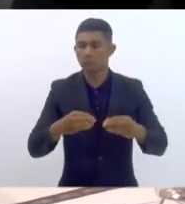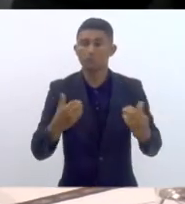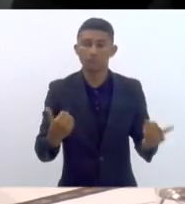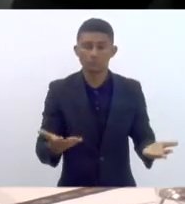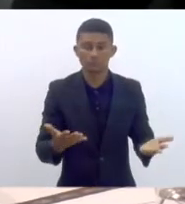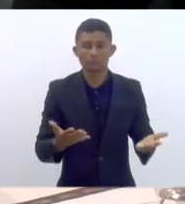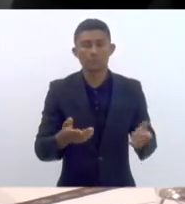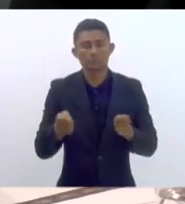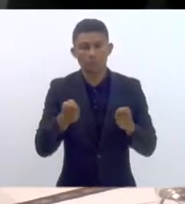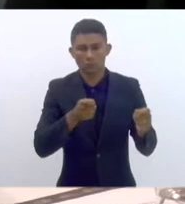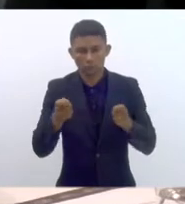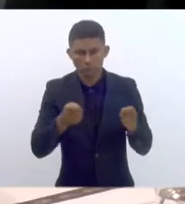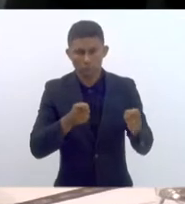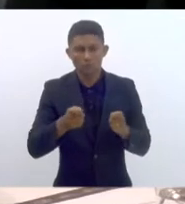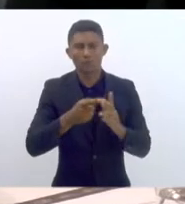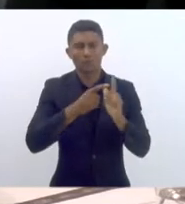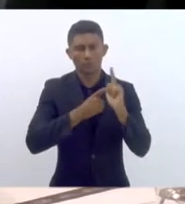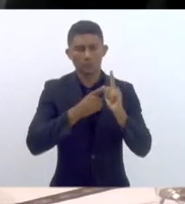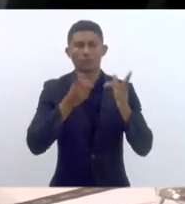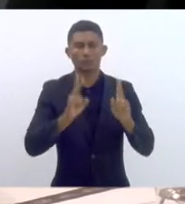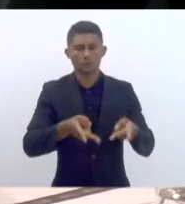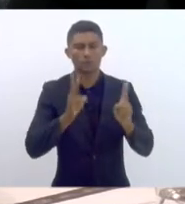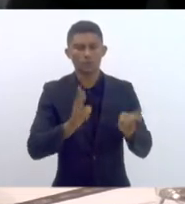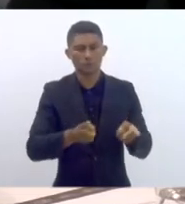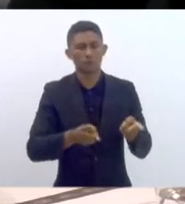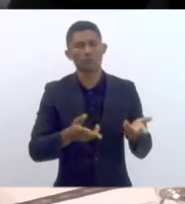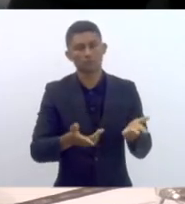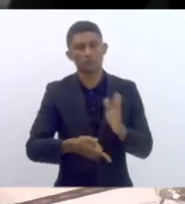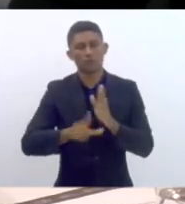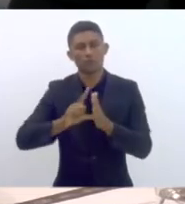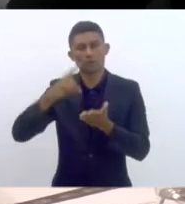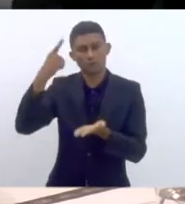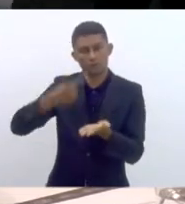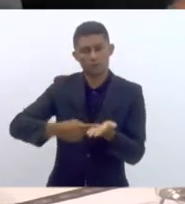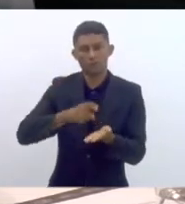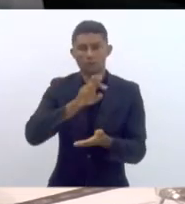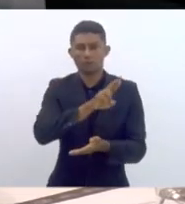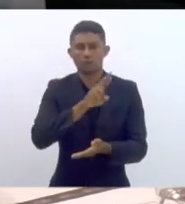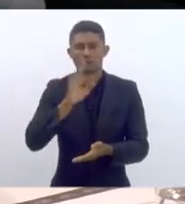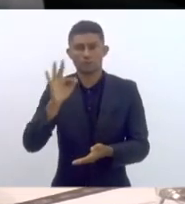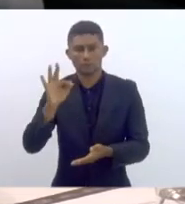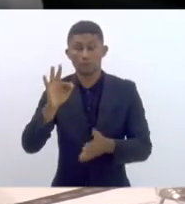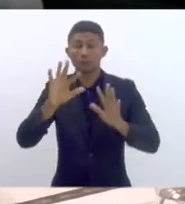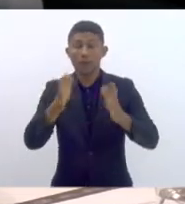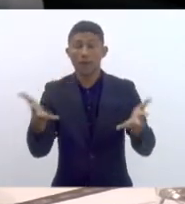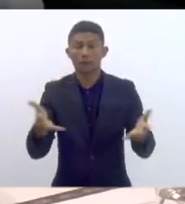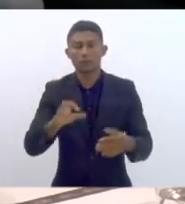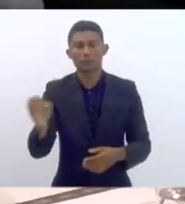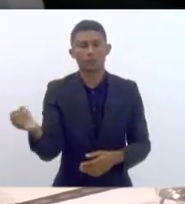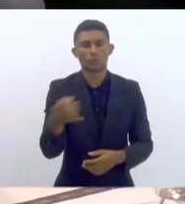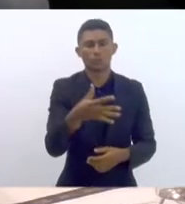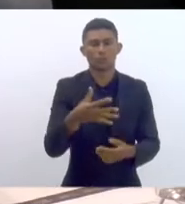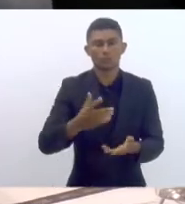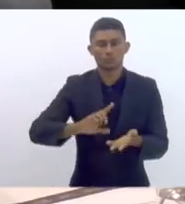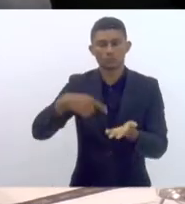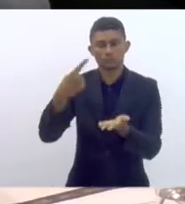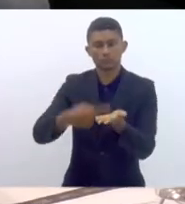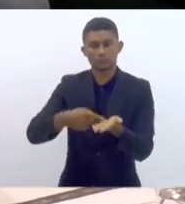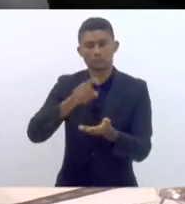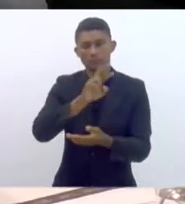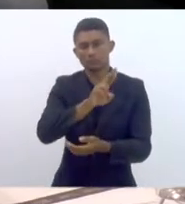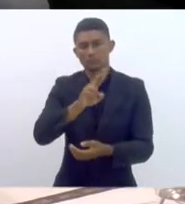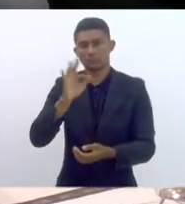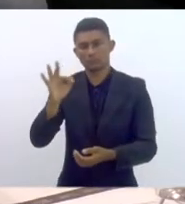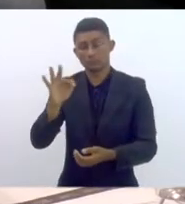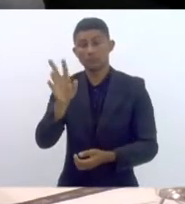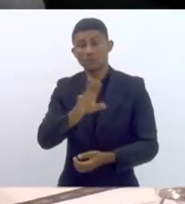dívida permaneceu na regra do regime antigo. E aí, agora, assinando o regime novo, né, assinando os aditivos, a gente vai retroagir todos esses